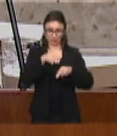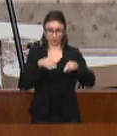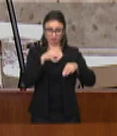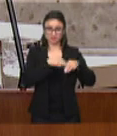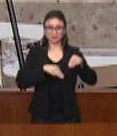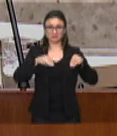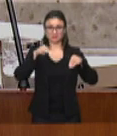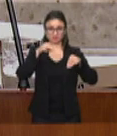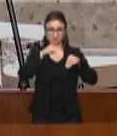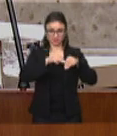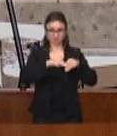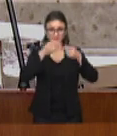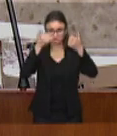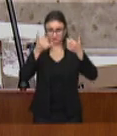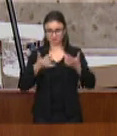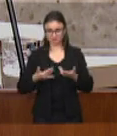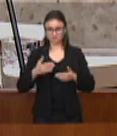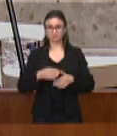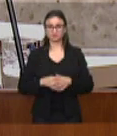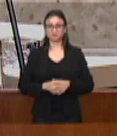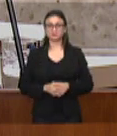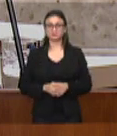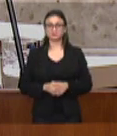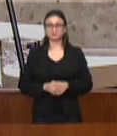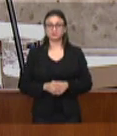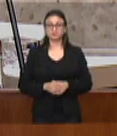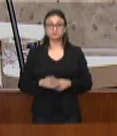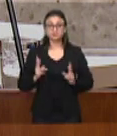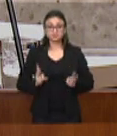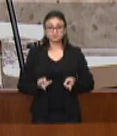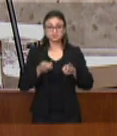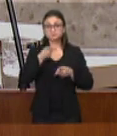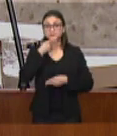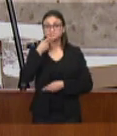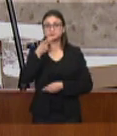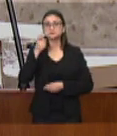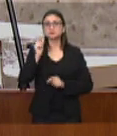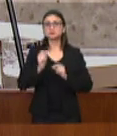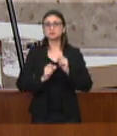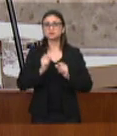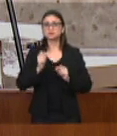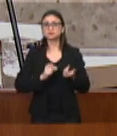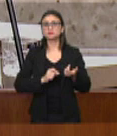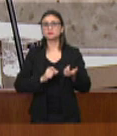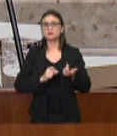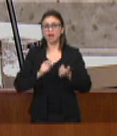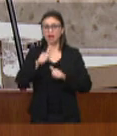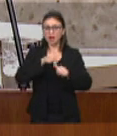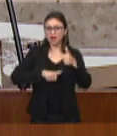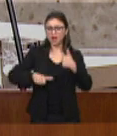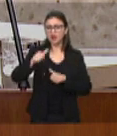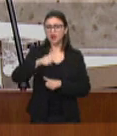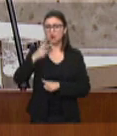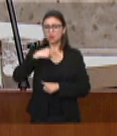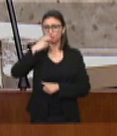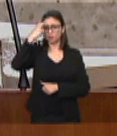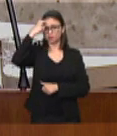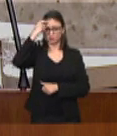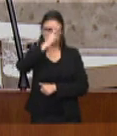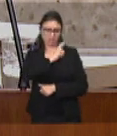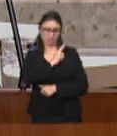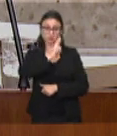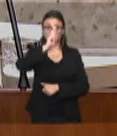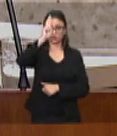Luiz Roberto Barroso. Prossigo eu dizendo que, em uma análise de aspectos culturais e